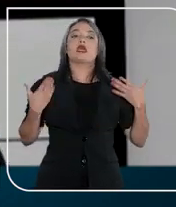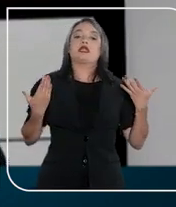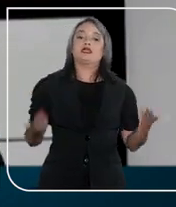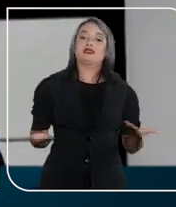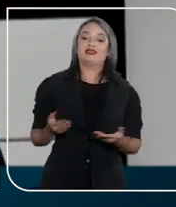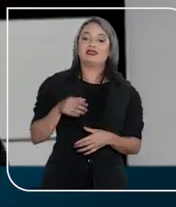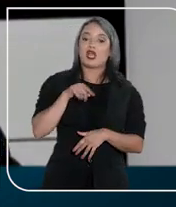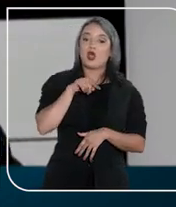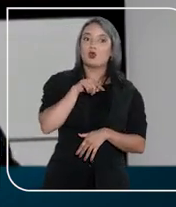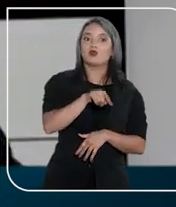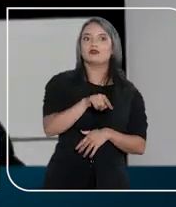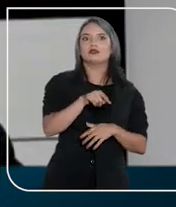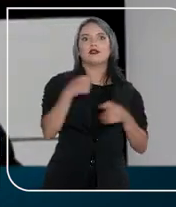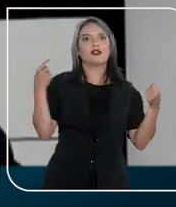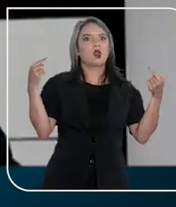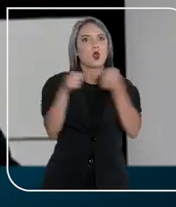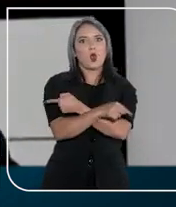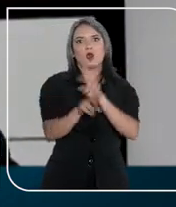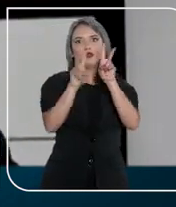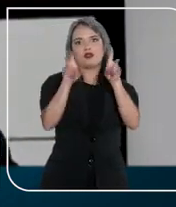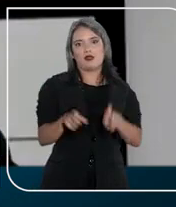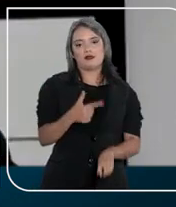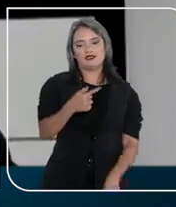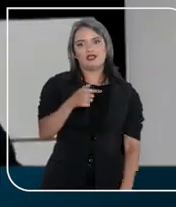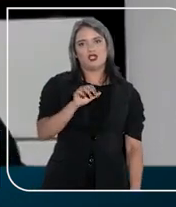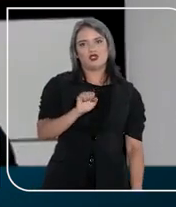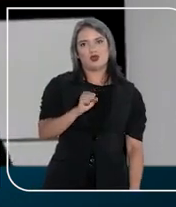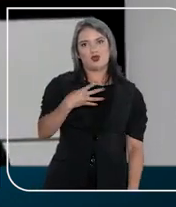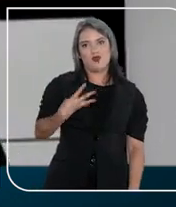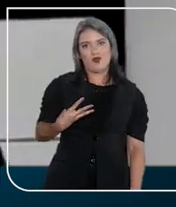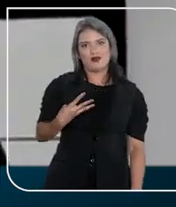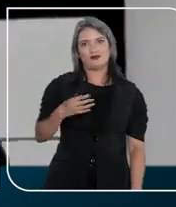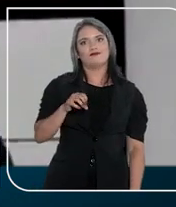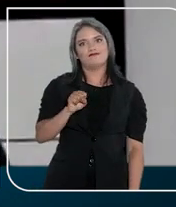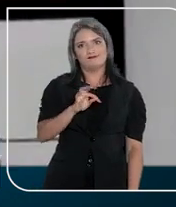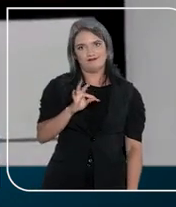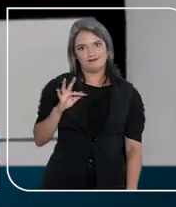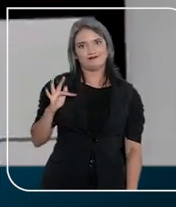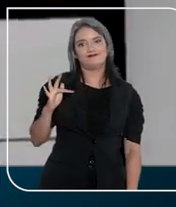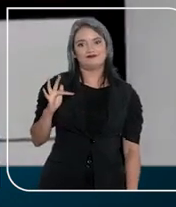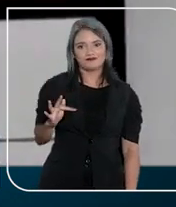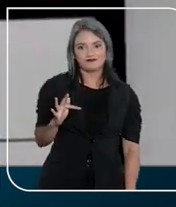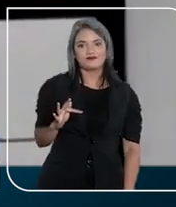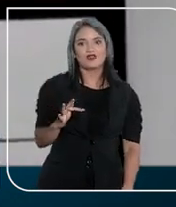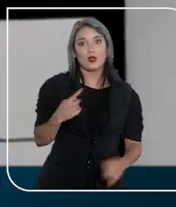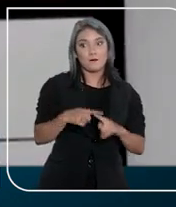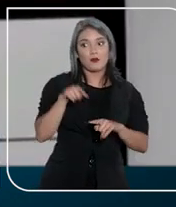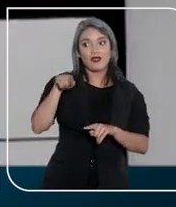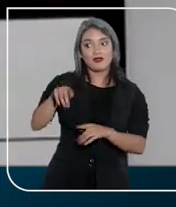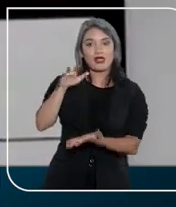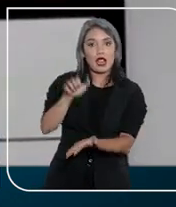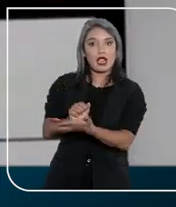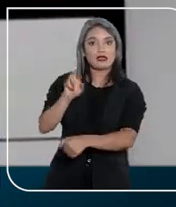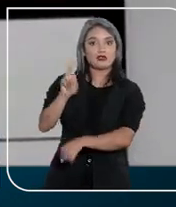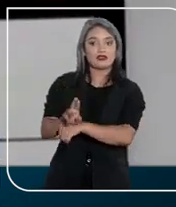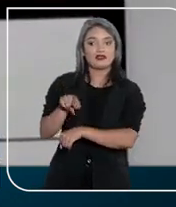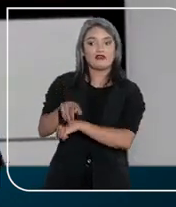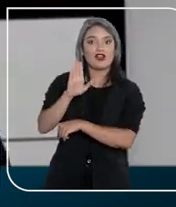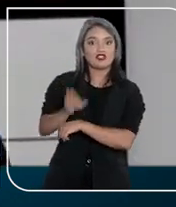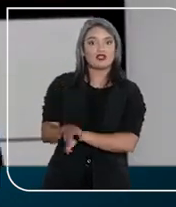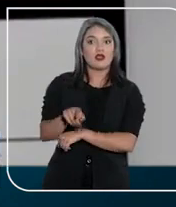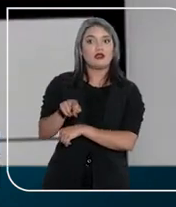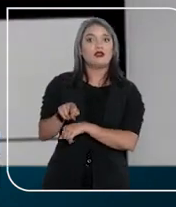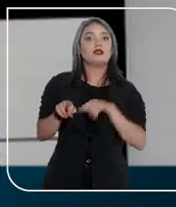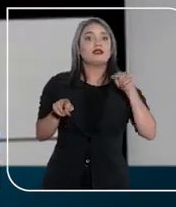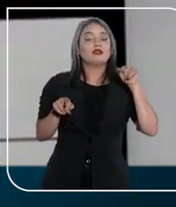de violação ao tema 784 do Supremo Tribunal Federal, porque aqui eu tenho pretensão de quem está aprovado em cadastro de reserva. Então,